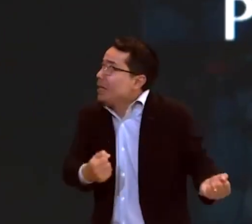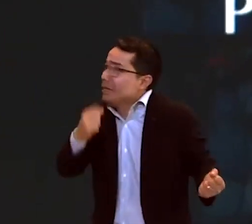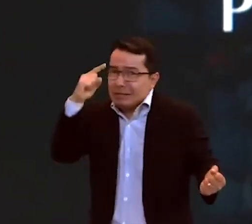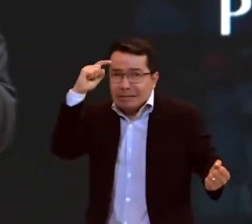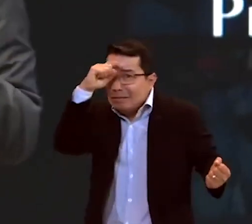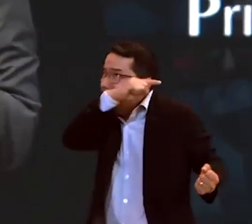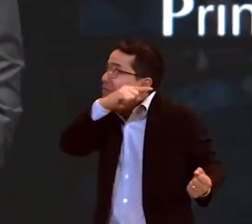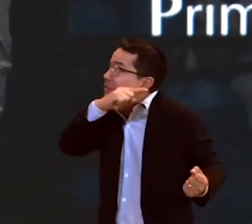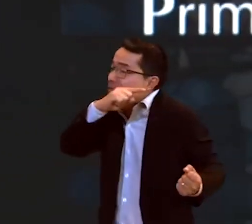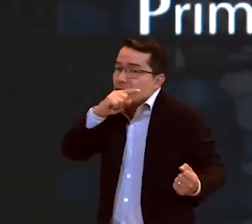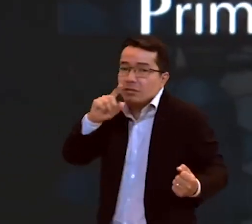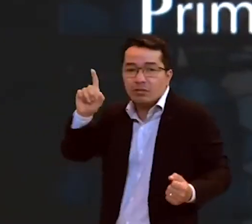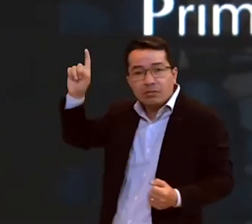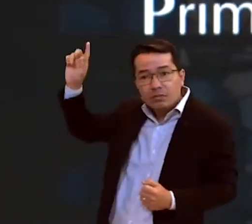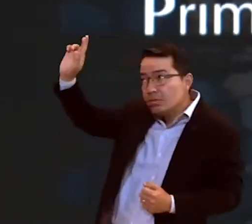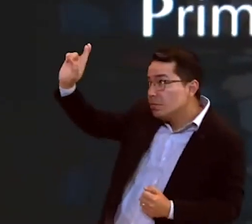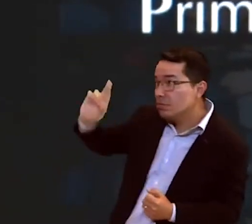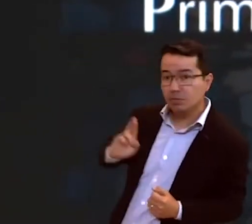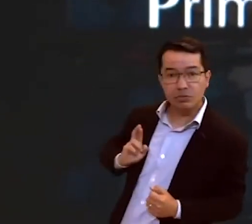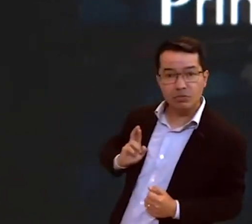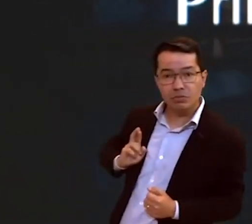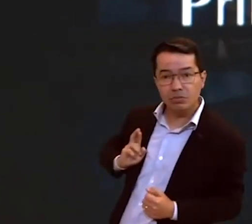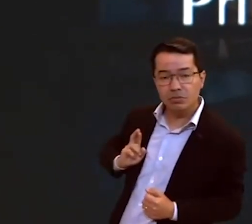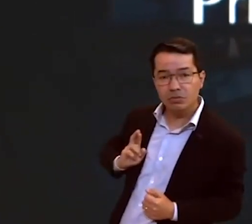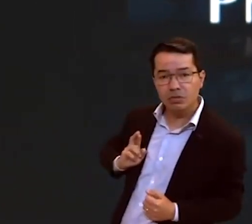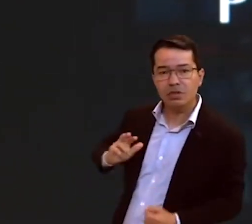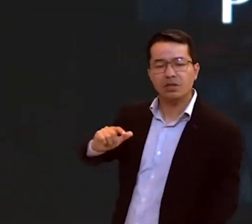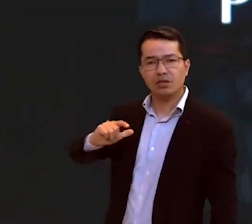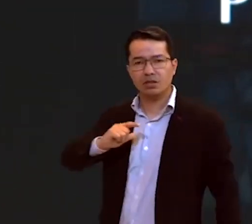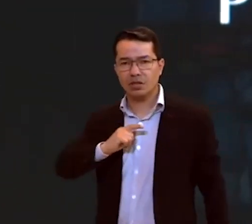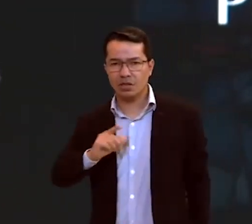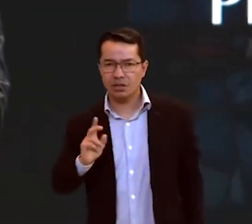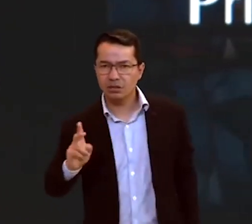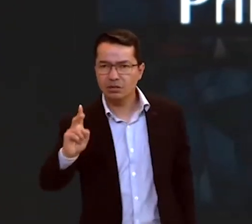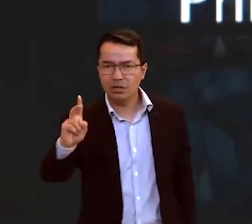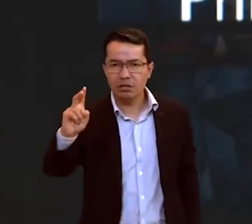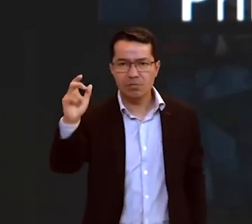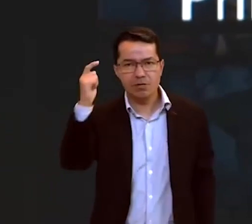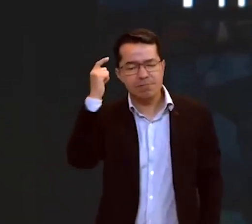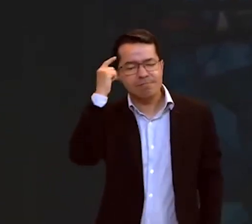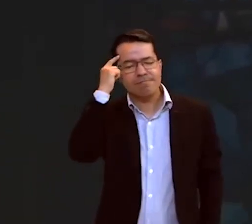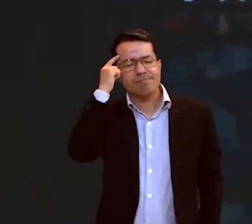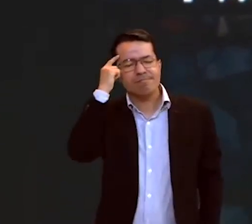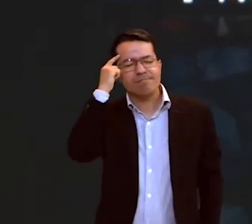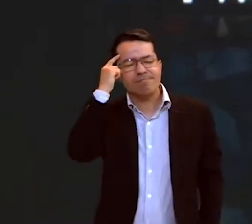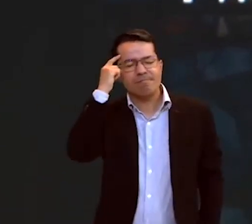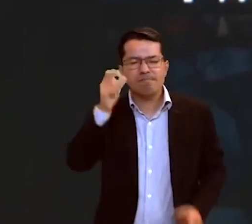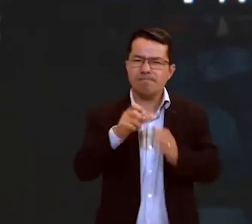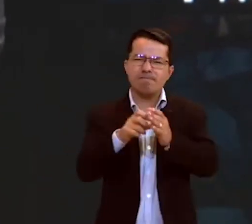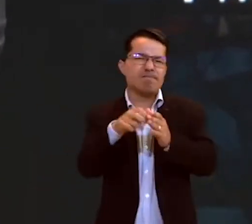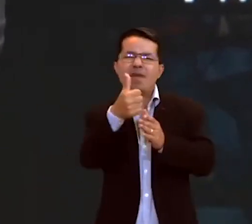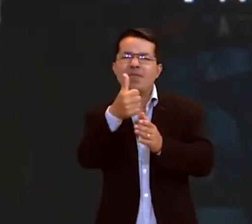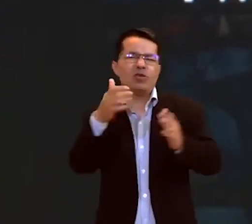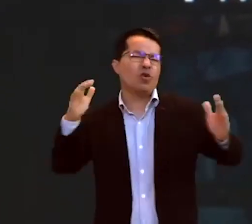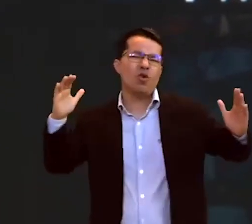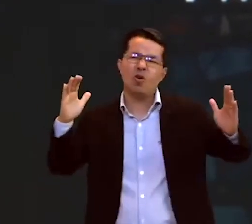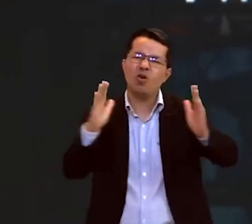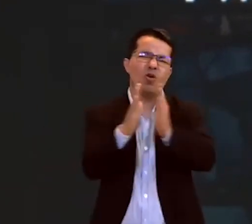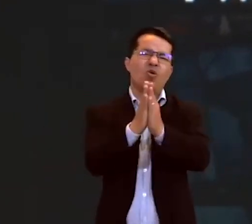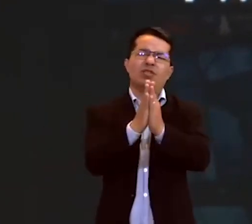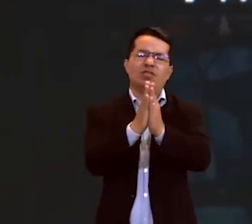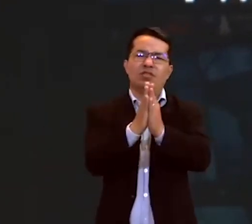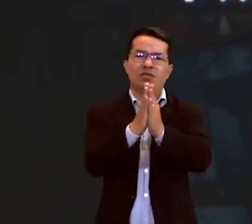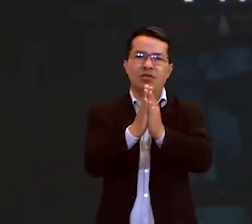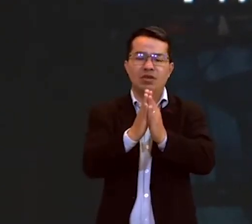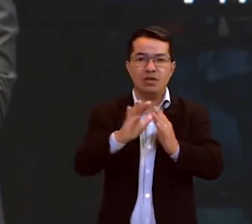tiveram respostas de oração. Mas em todos eles a resposta foi oração. E Deus nos trouxe nessa manhã, fez você